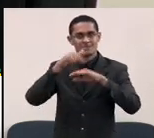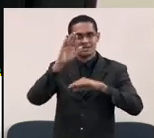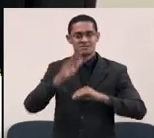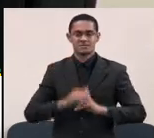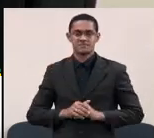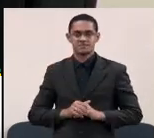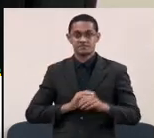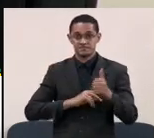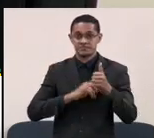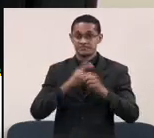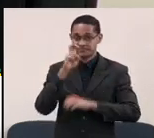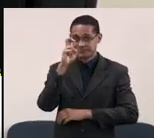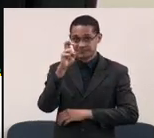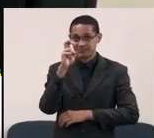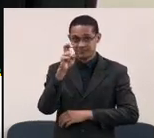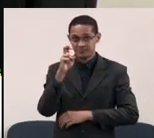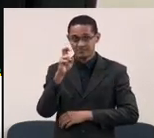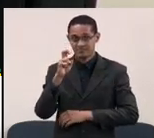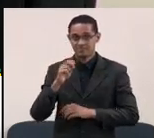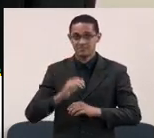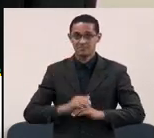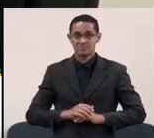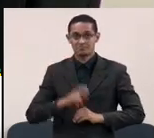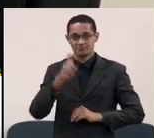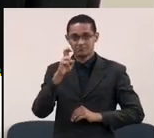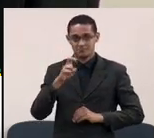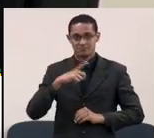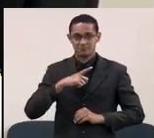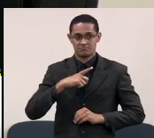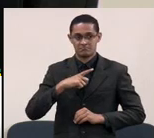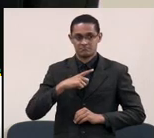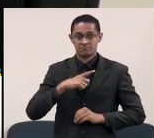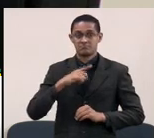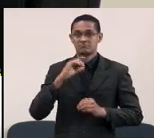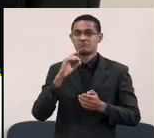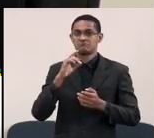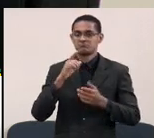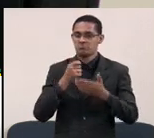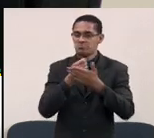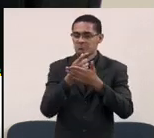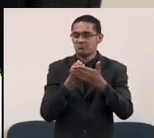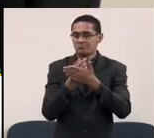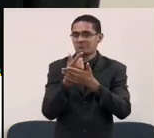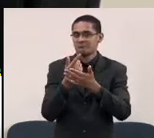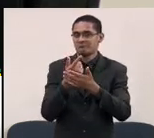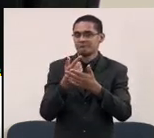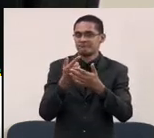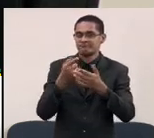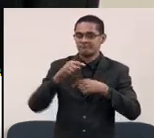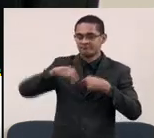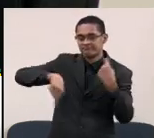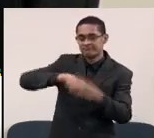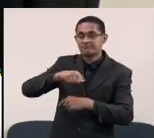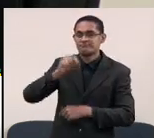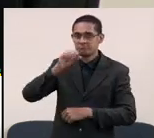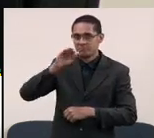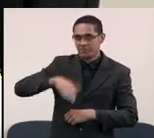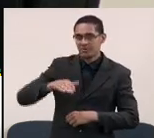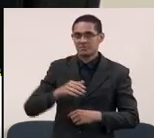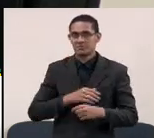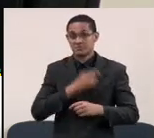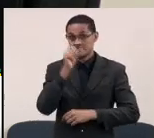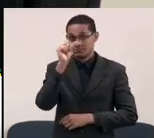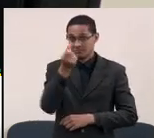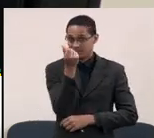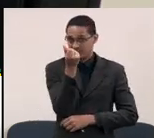menor sobreposição de itinerário e redução de custo. Sexto, segurança jurídica.